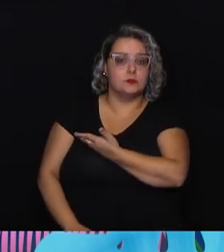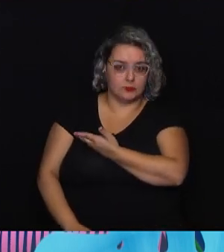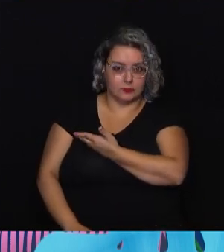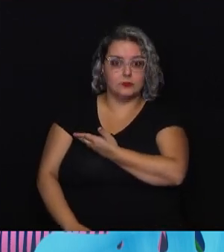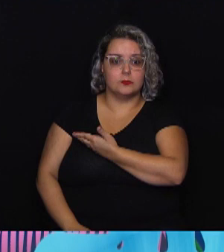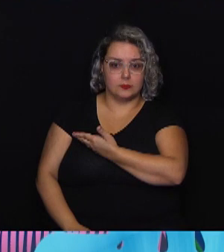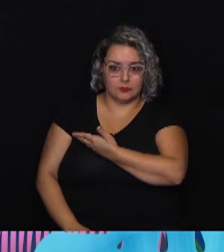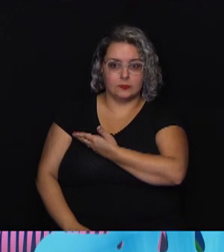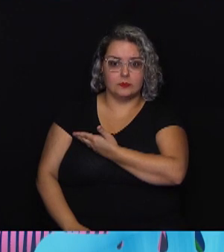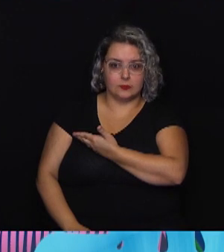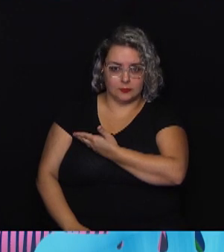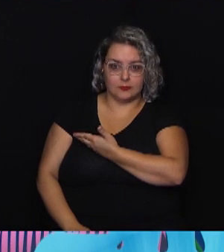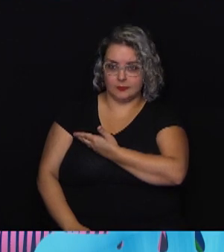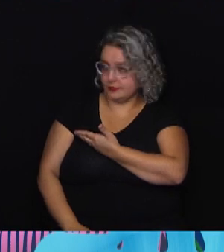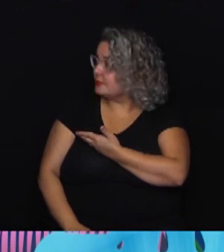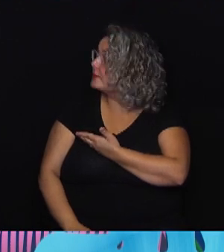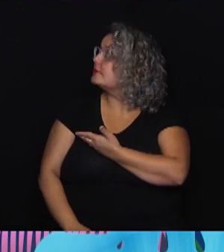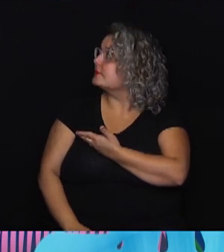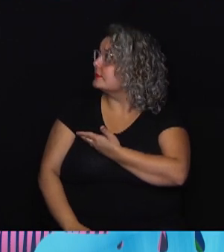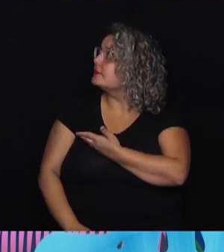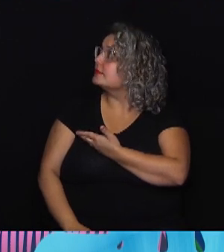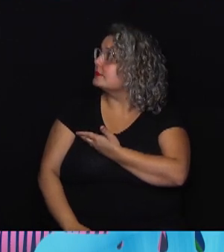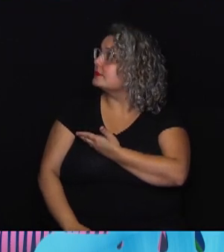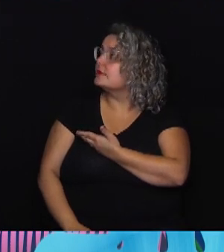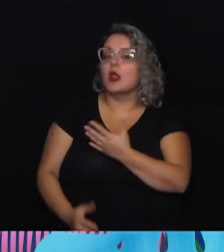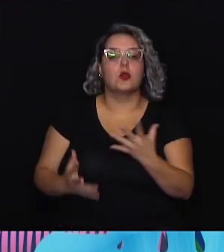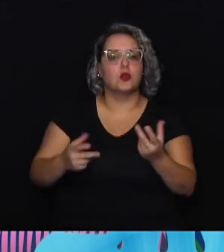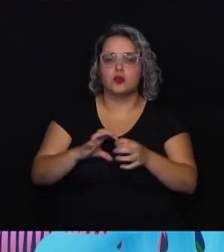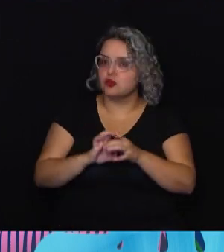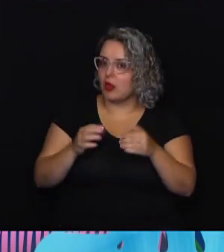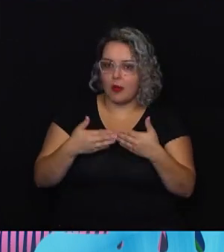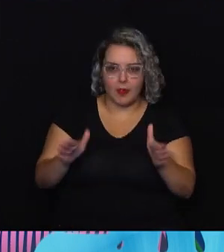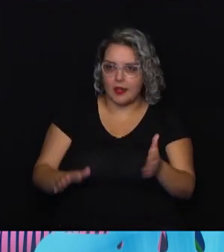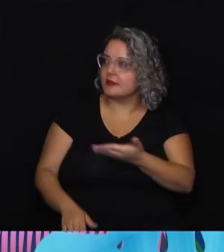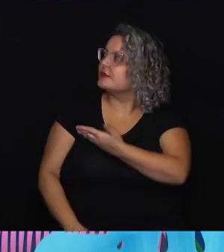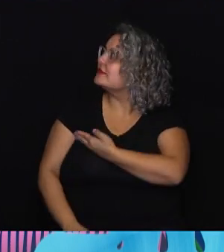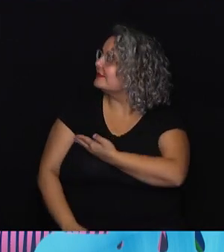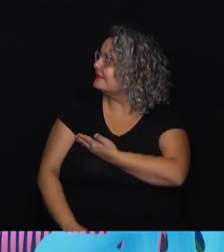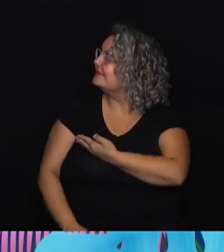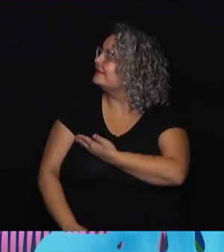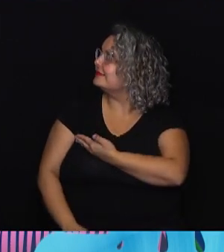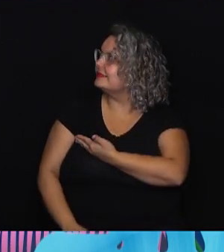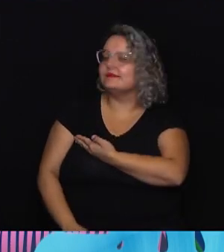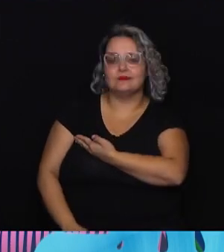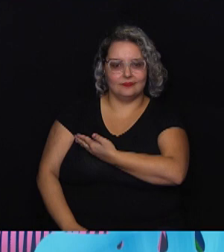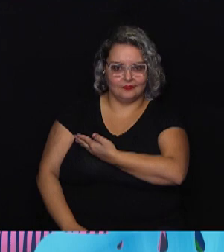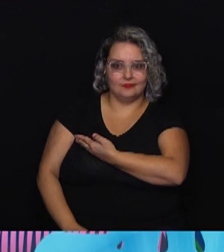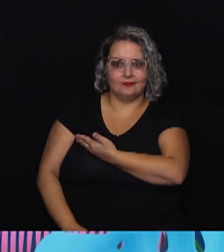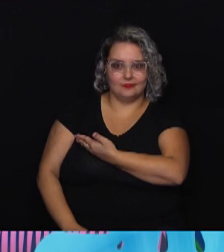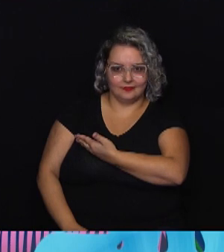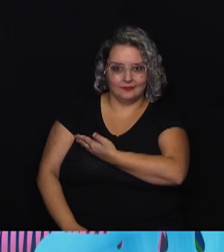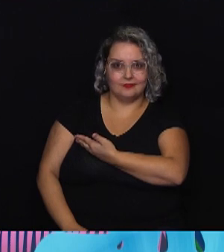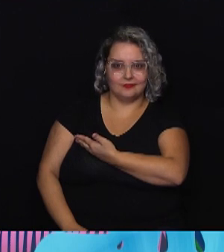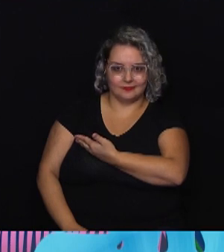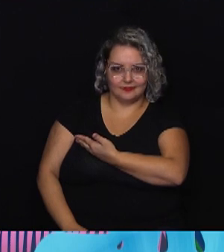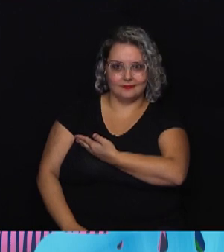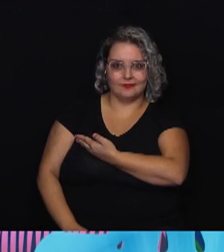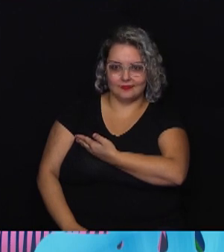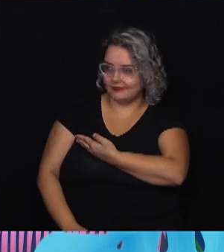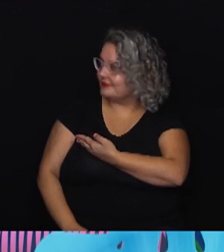199, a Guarda Municipal pelo Disque GM 153, a Sanasa, que atende aos serviços de água e